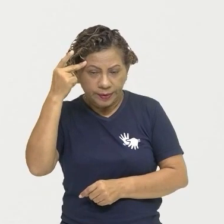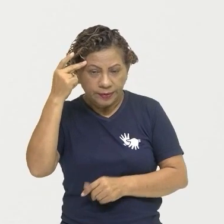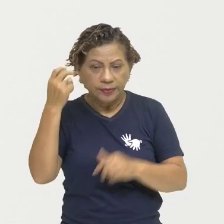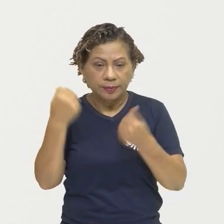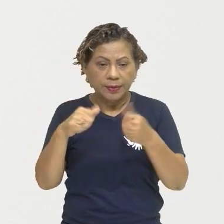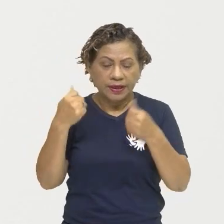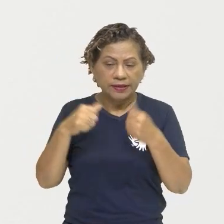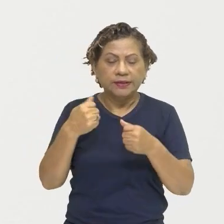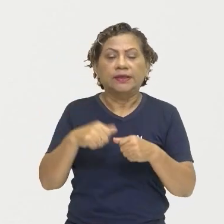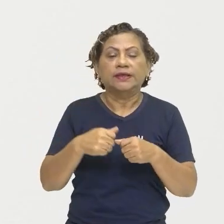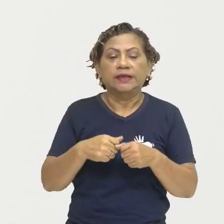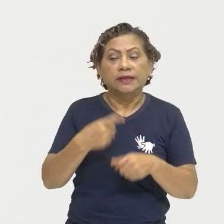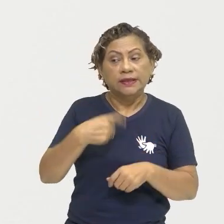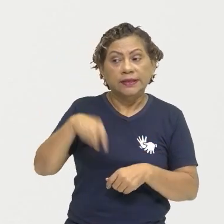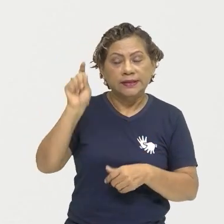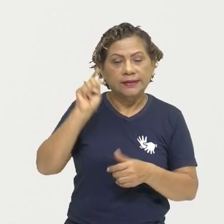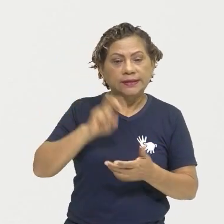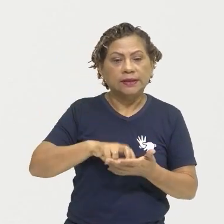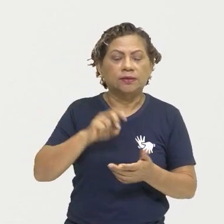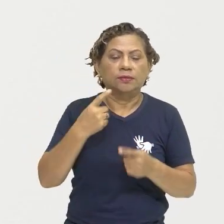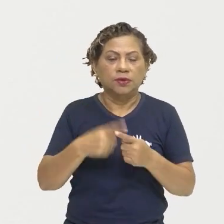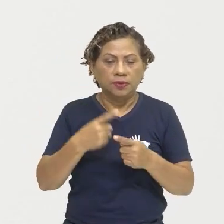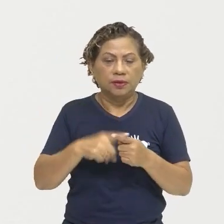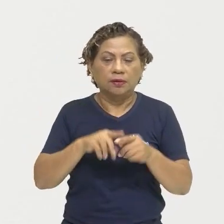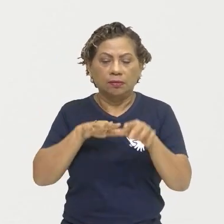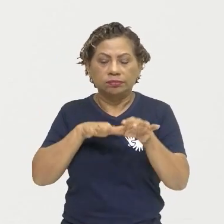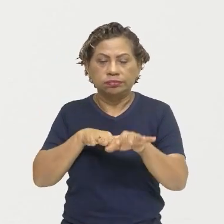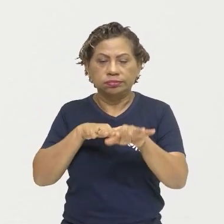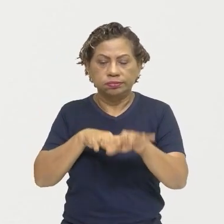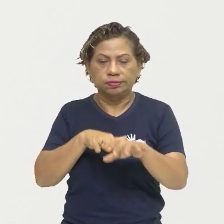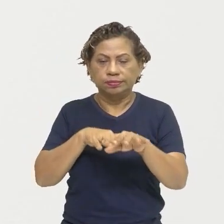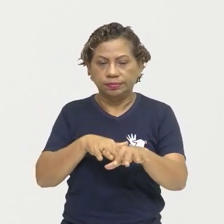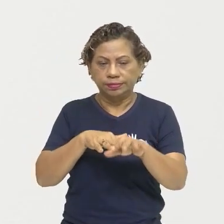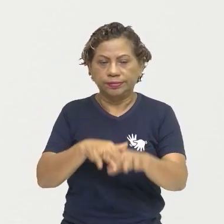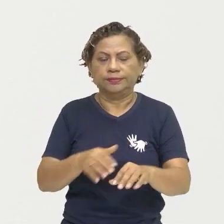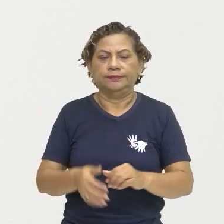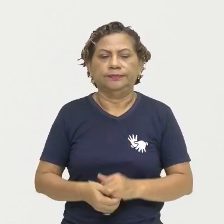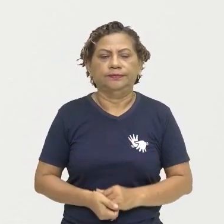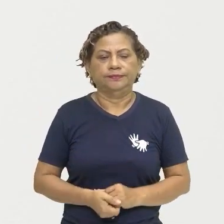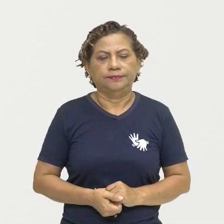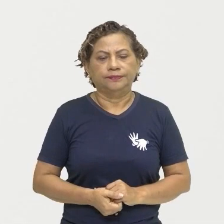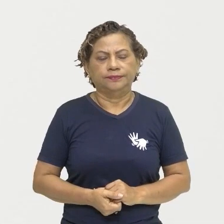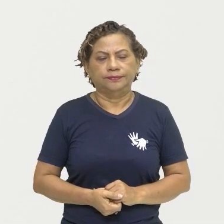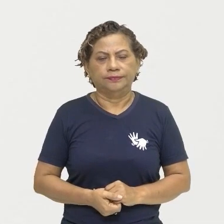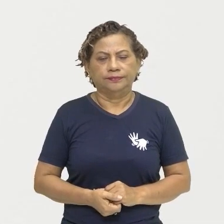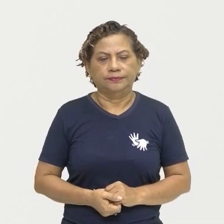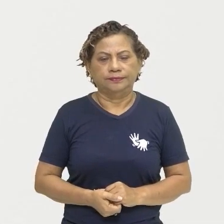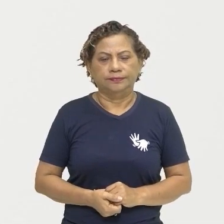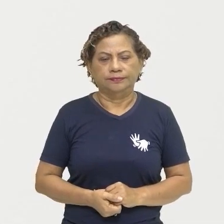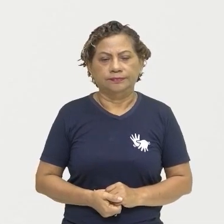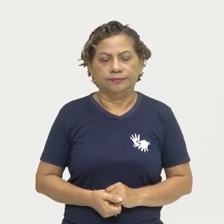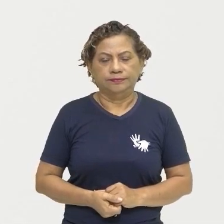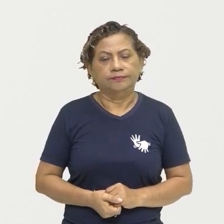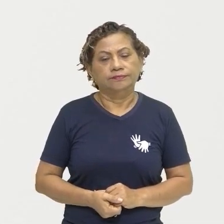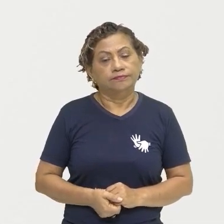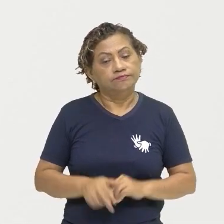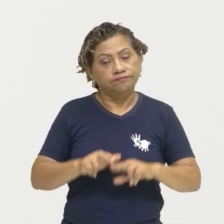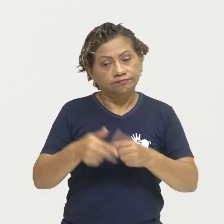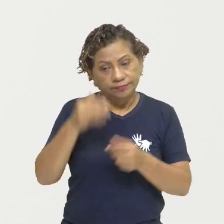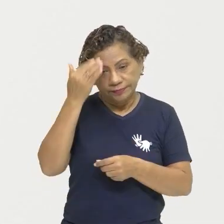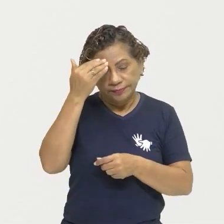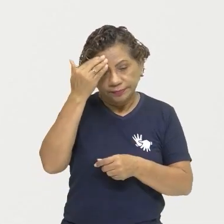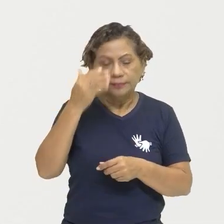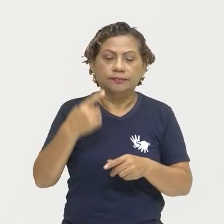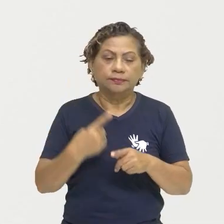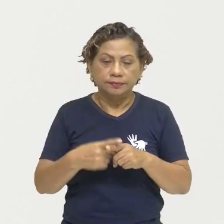intenso. Saia cedo porque o trânsito está intenso. Ou saia cedo que o trânsito está intenso. Todas